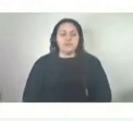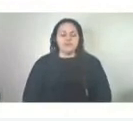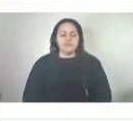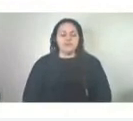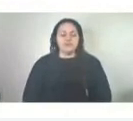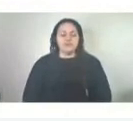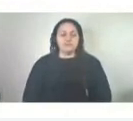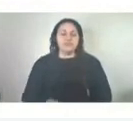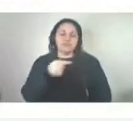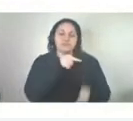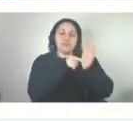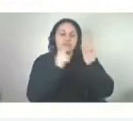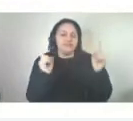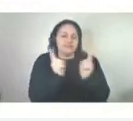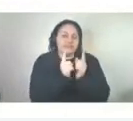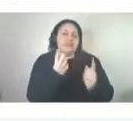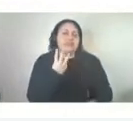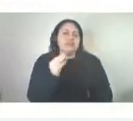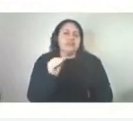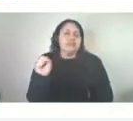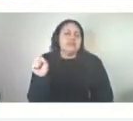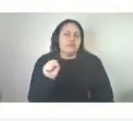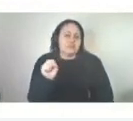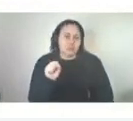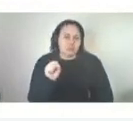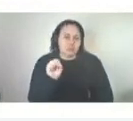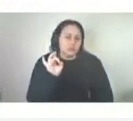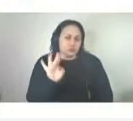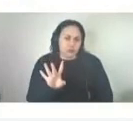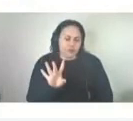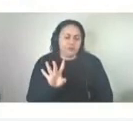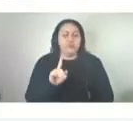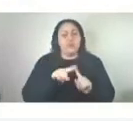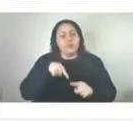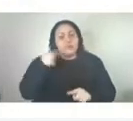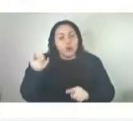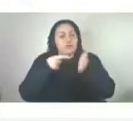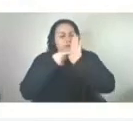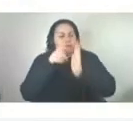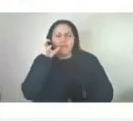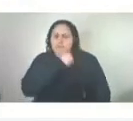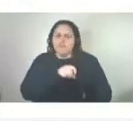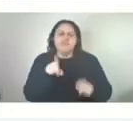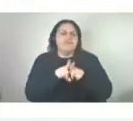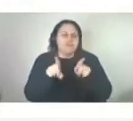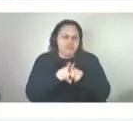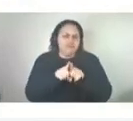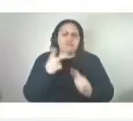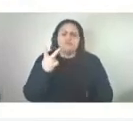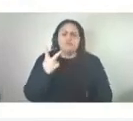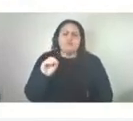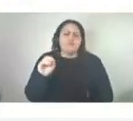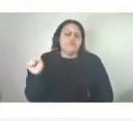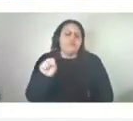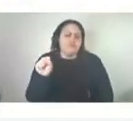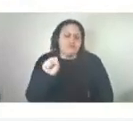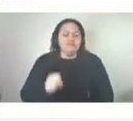mais curto, tá? É de 30 segundos. E o próximo também é bem curto, o próximo também é de 20